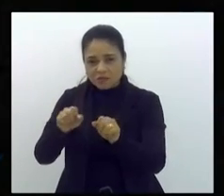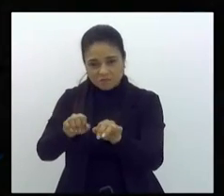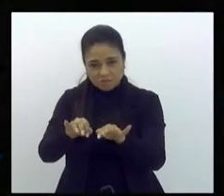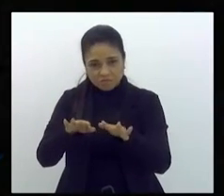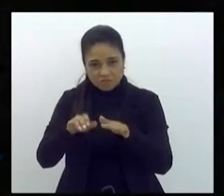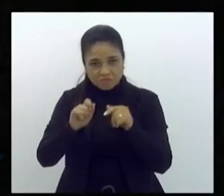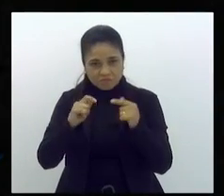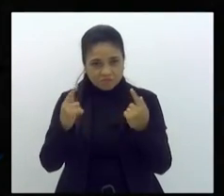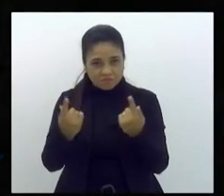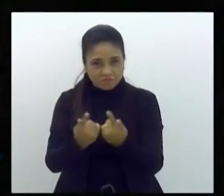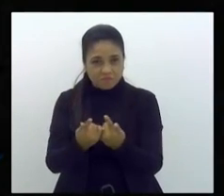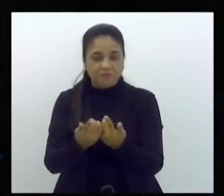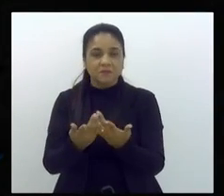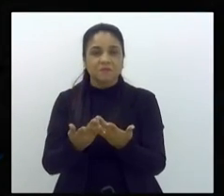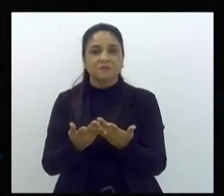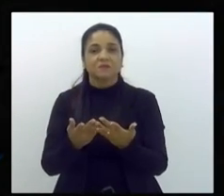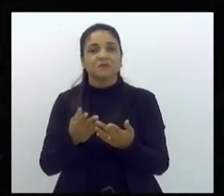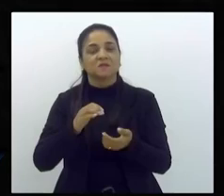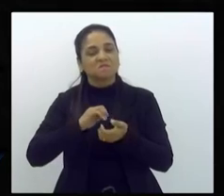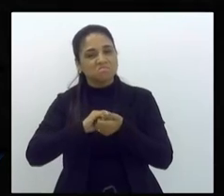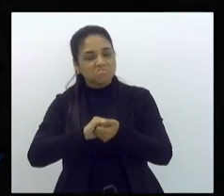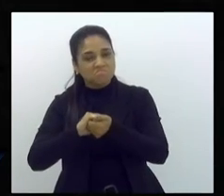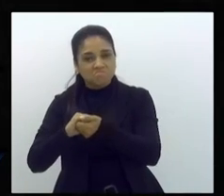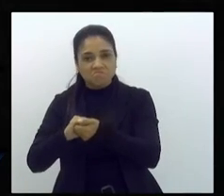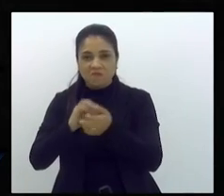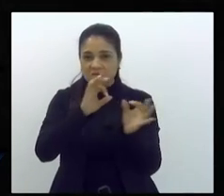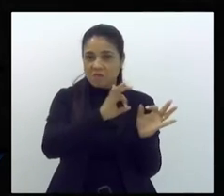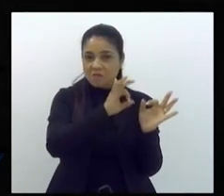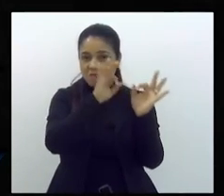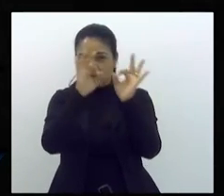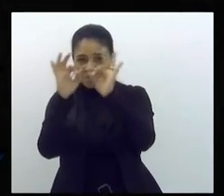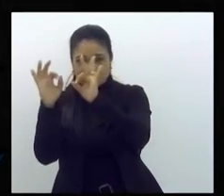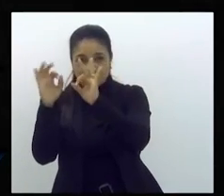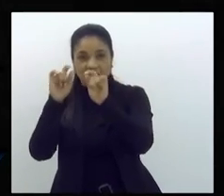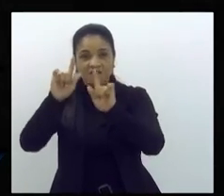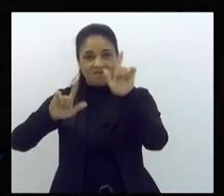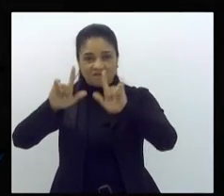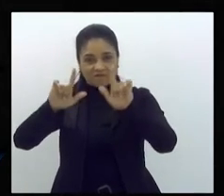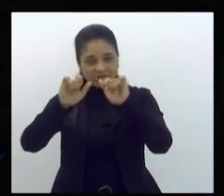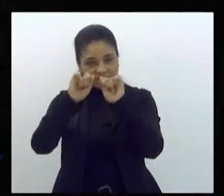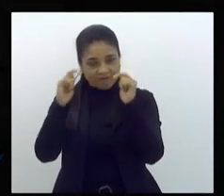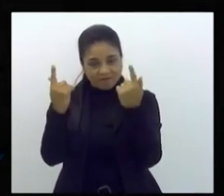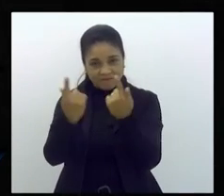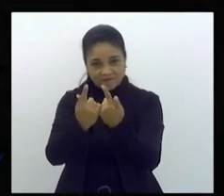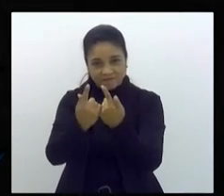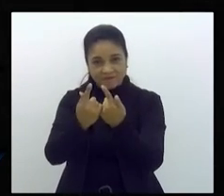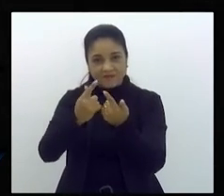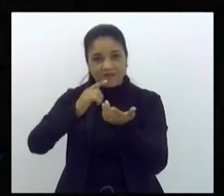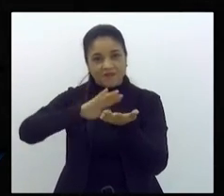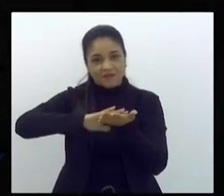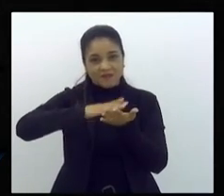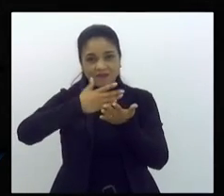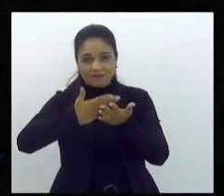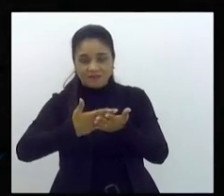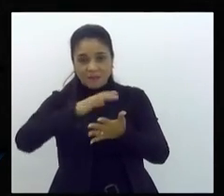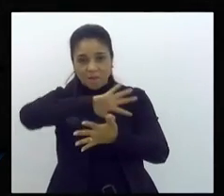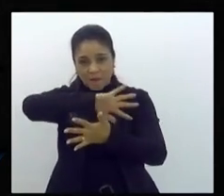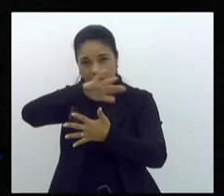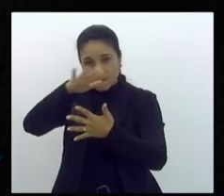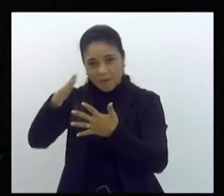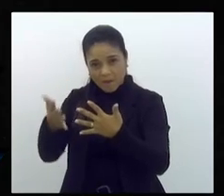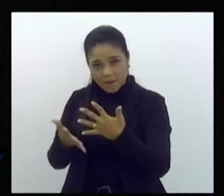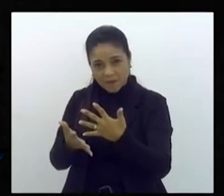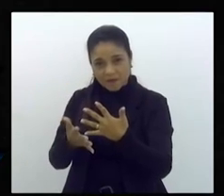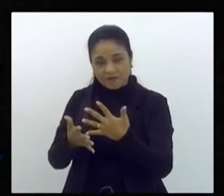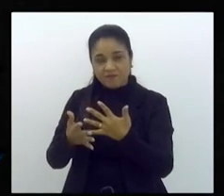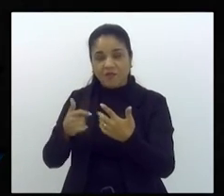nesse plenário cumprimentar as pessoas que estão nos assistindo pela TV alerj a tradutora de libras dizer